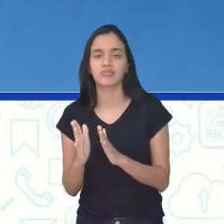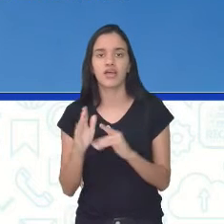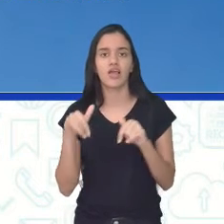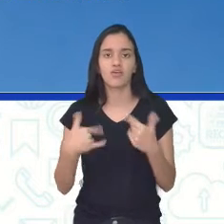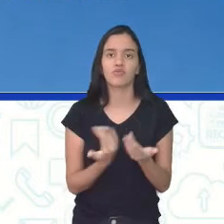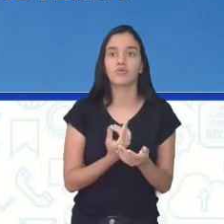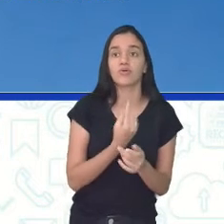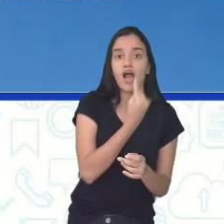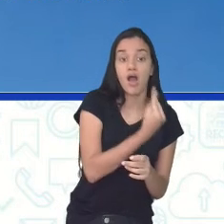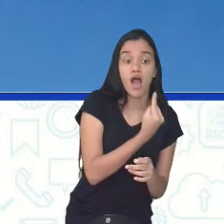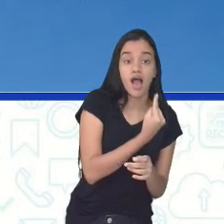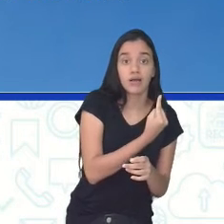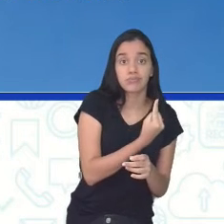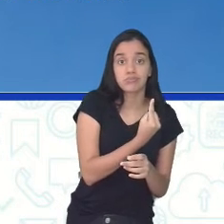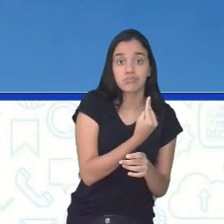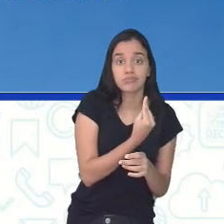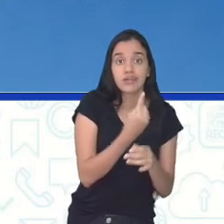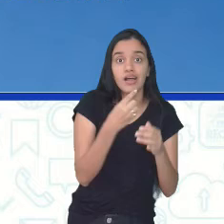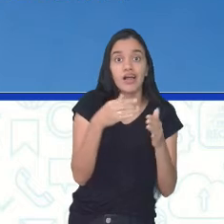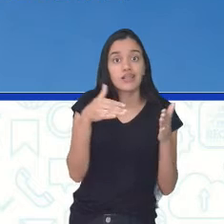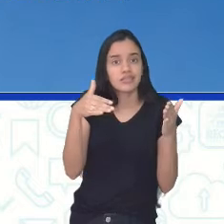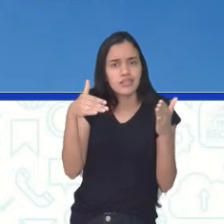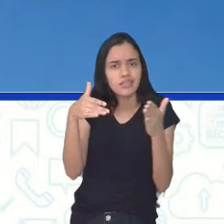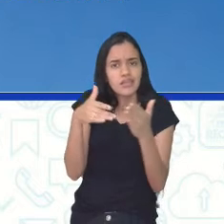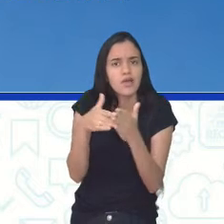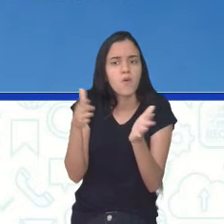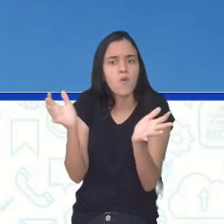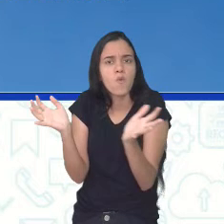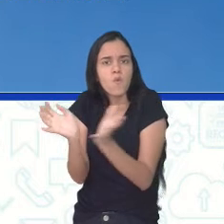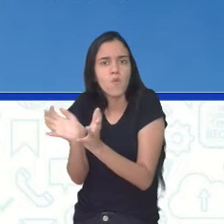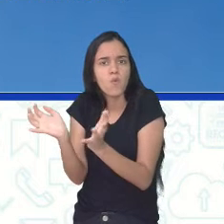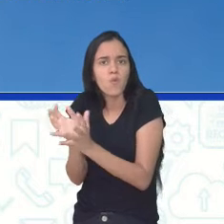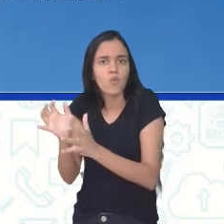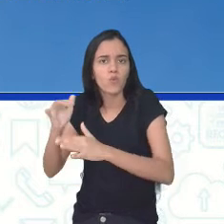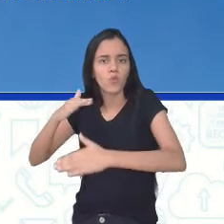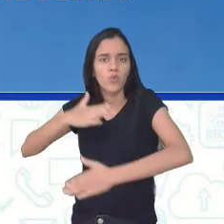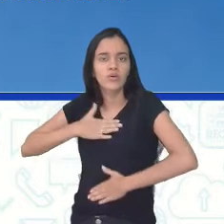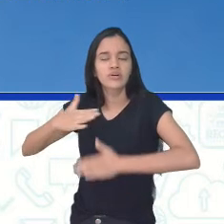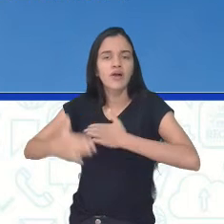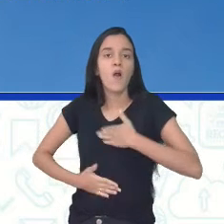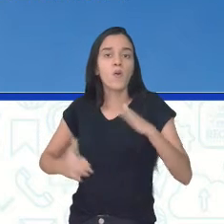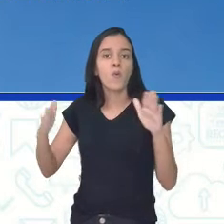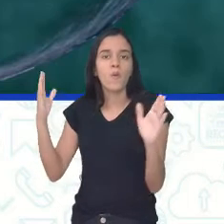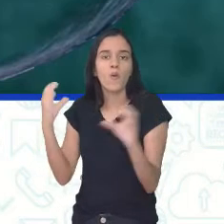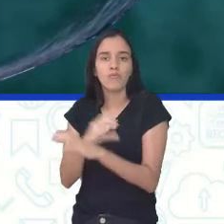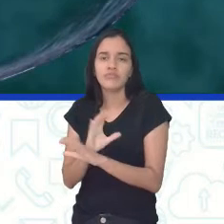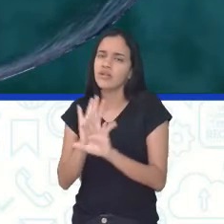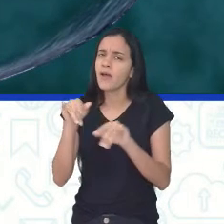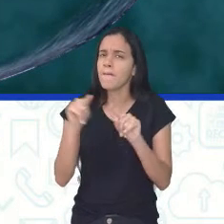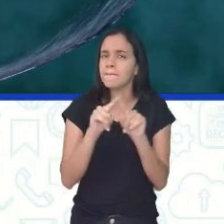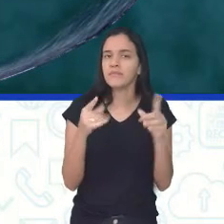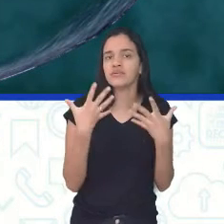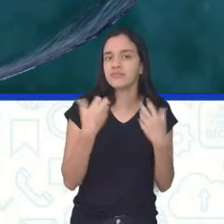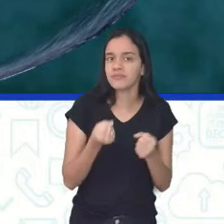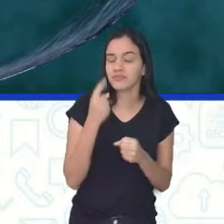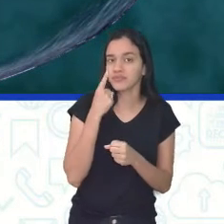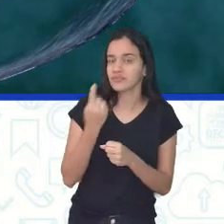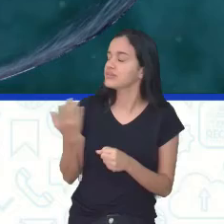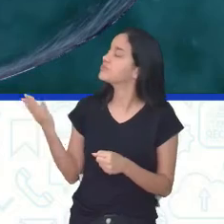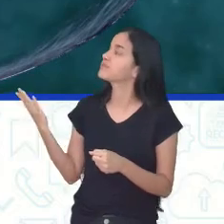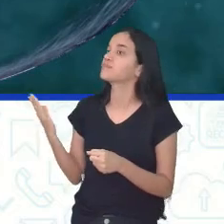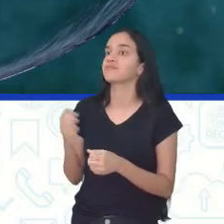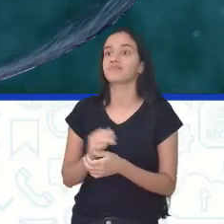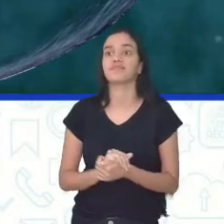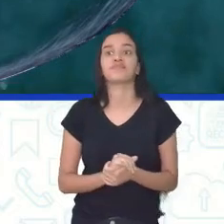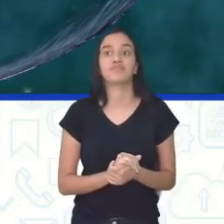da unidade, aí a questão da célula, até o organismo, que é o corpo completo. Mas vamos lá, partindo aí